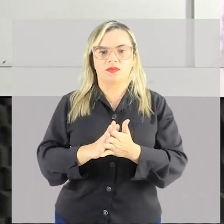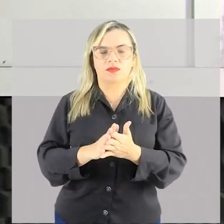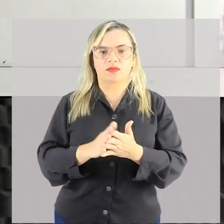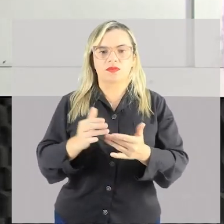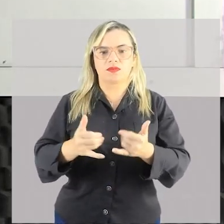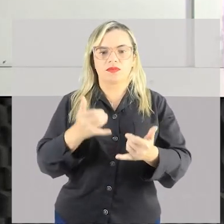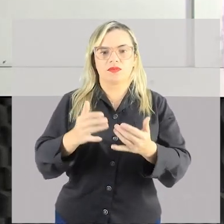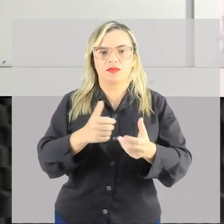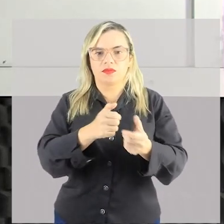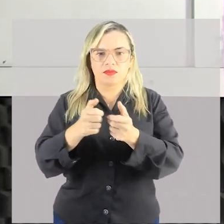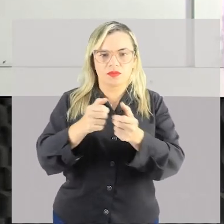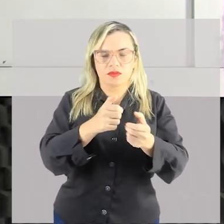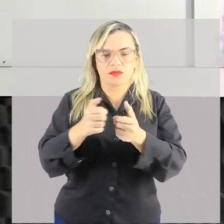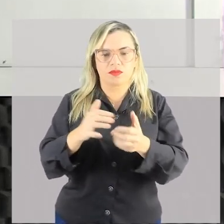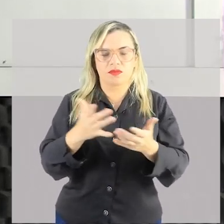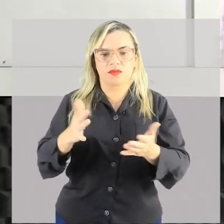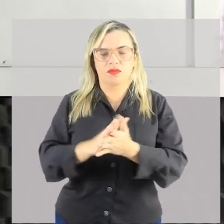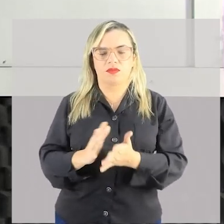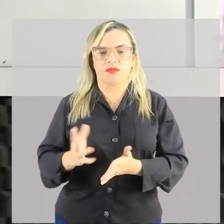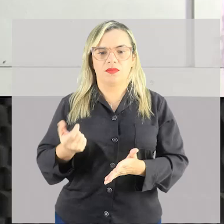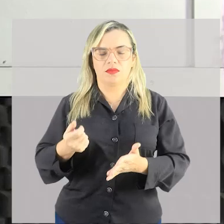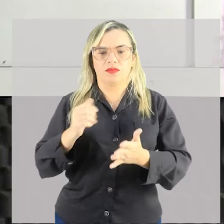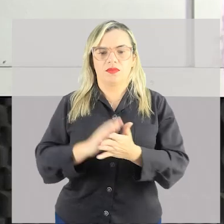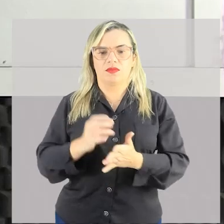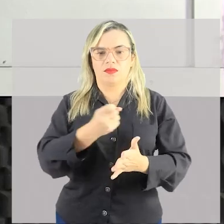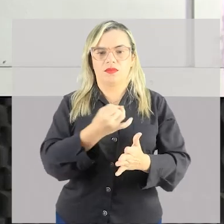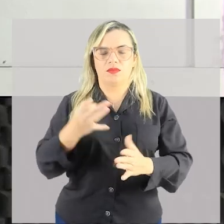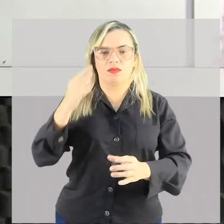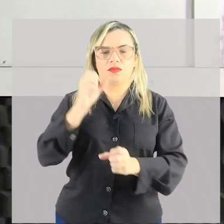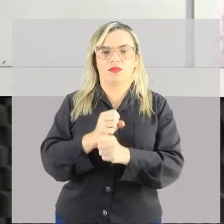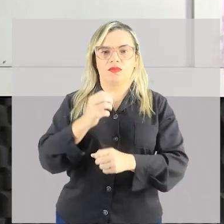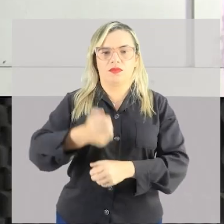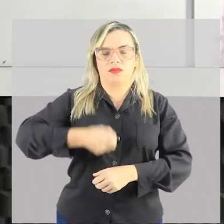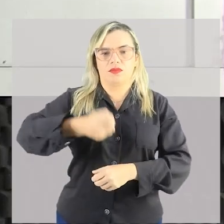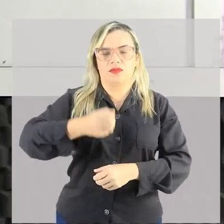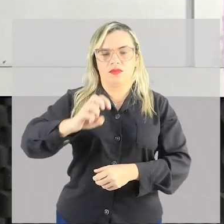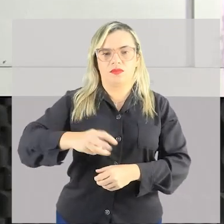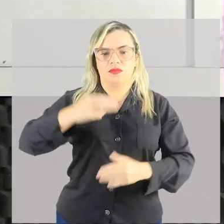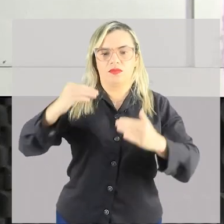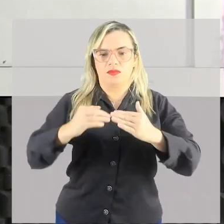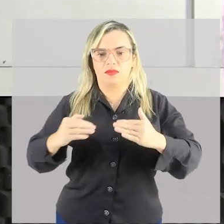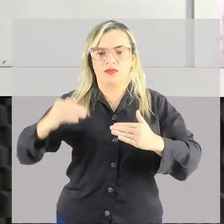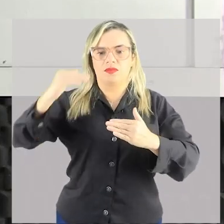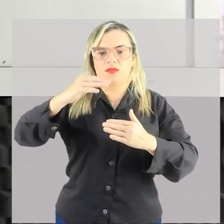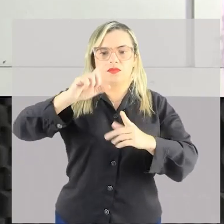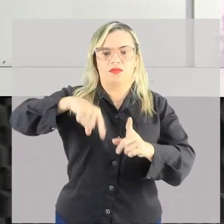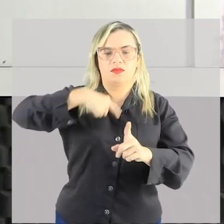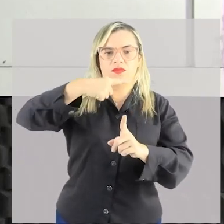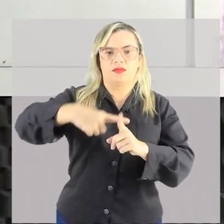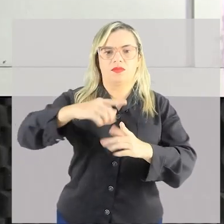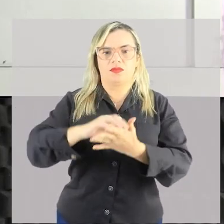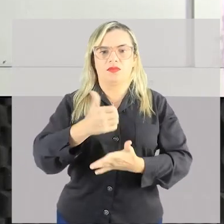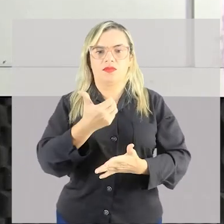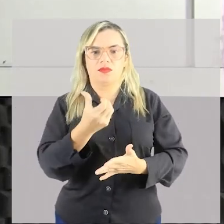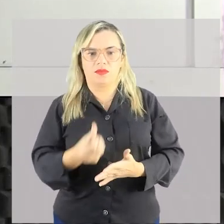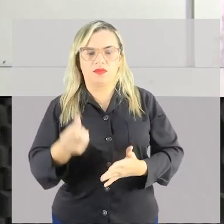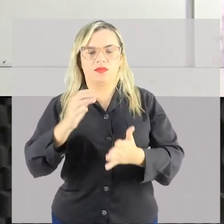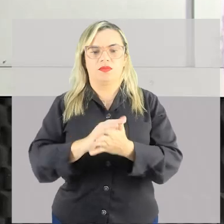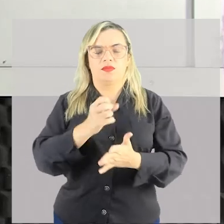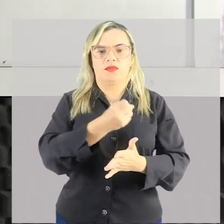qual a probabilidade dele jogar três dados e o somatório de maior do que 16 turma